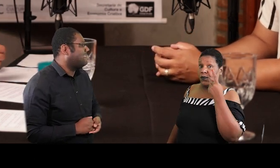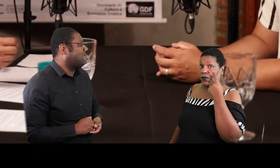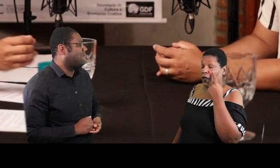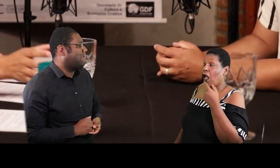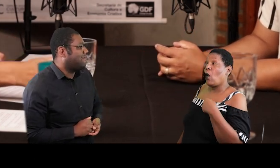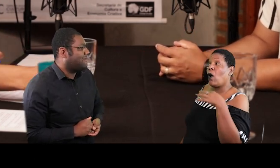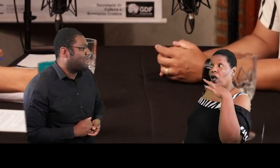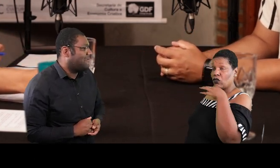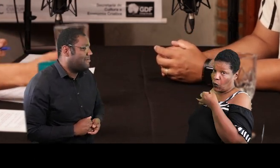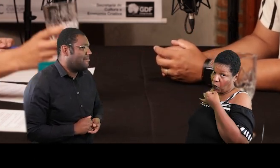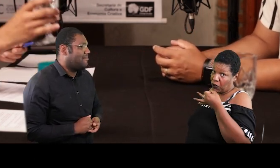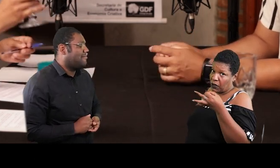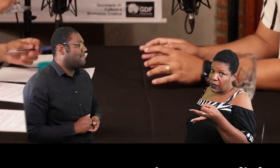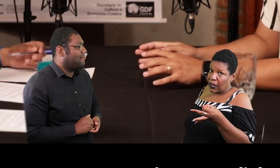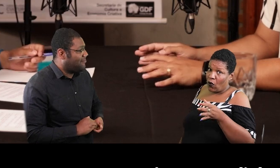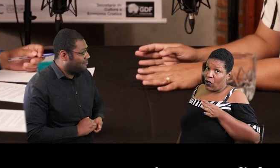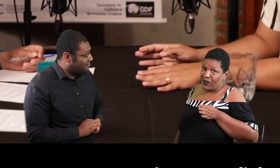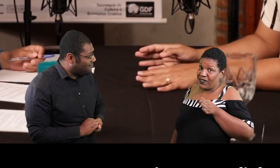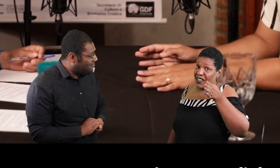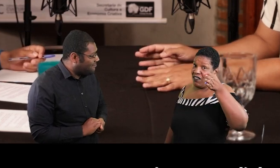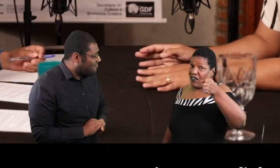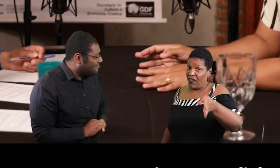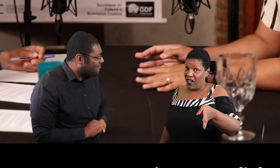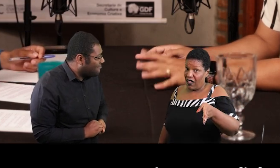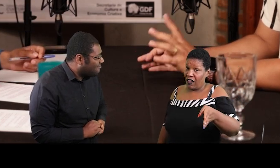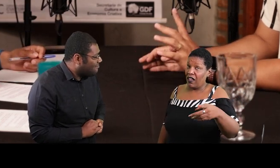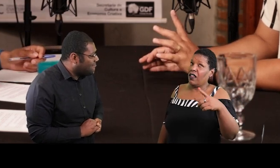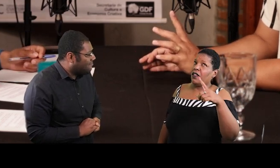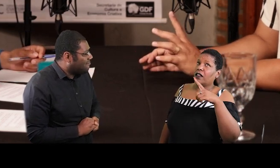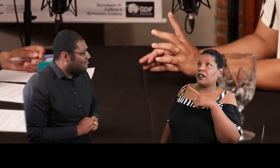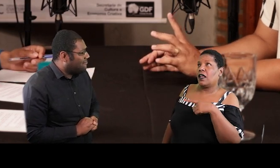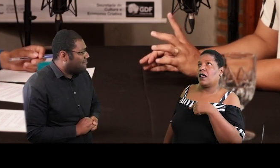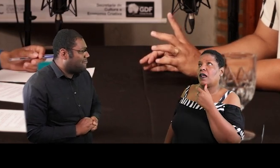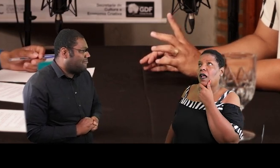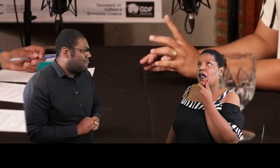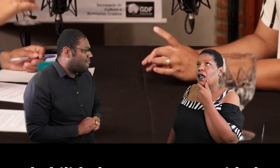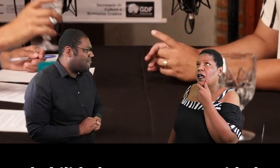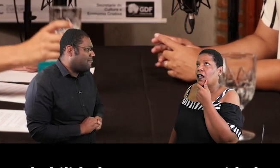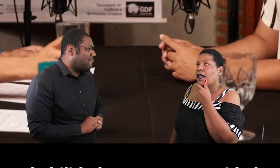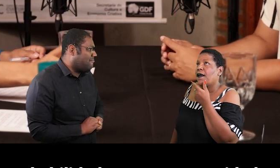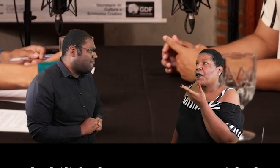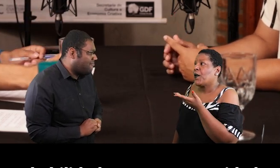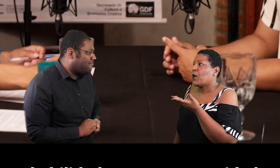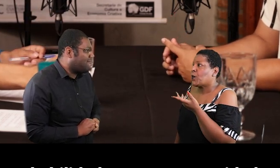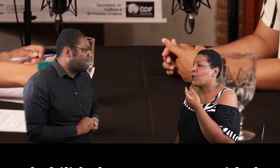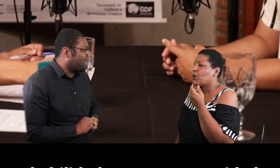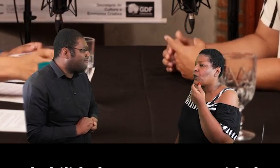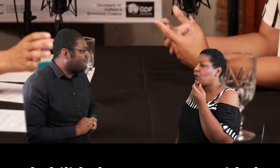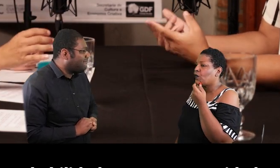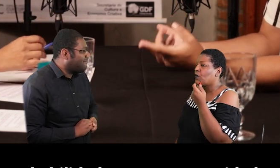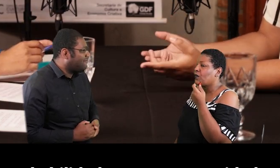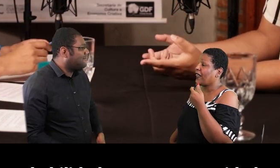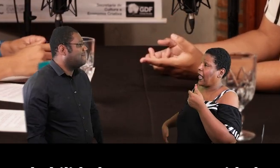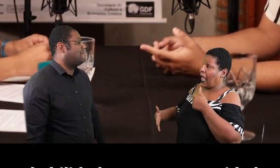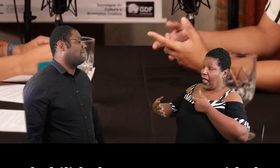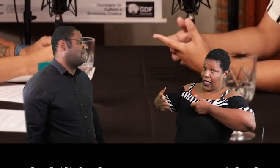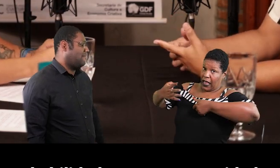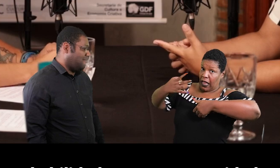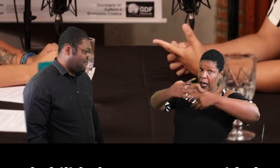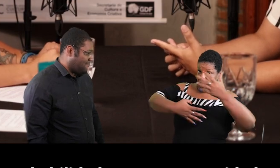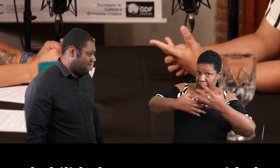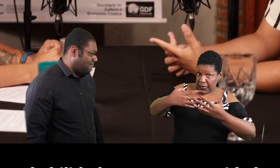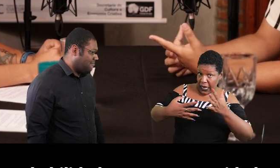vai, tem momentos que você tem que alinhar a sua habilidade